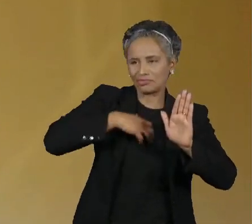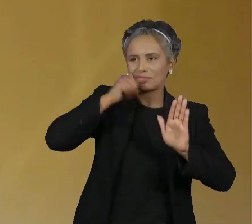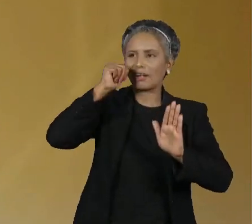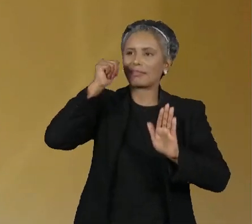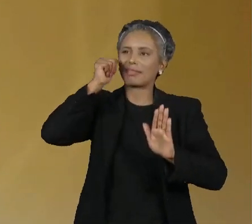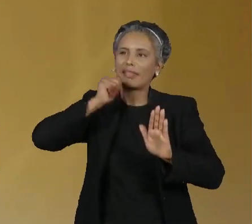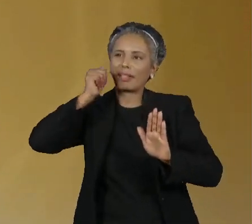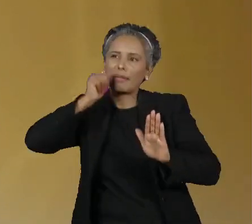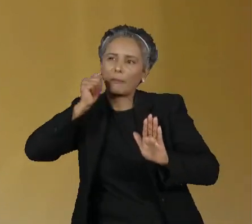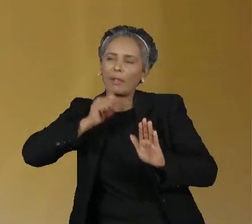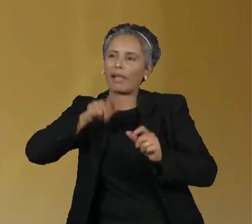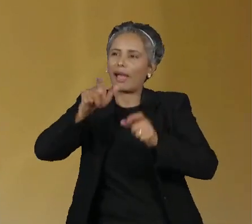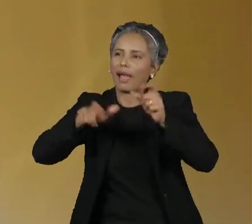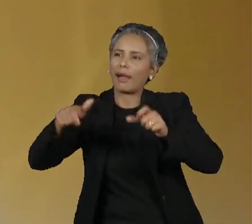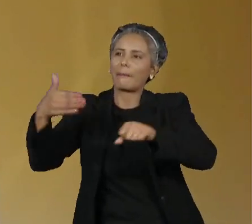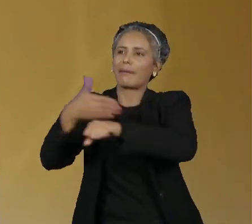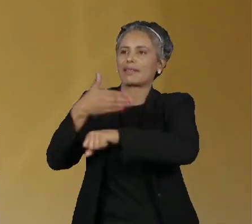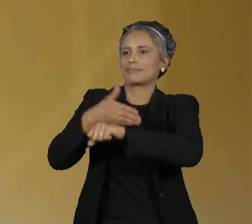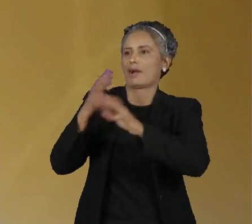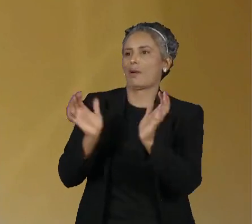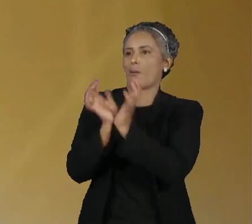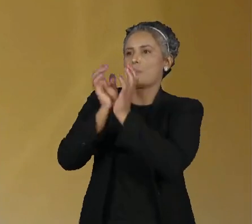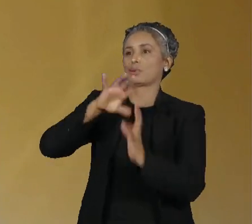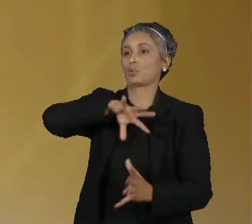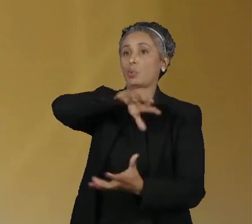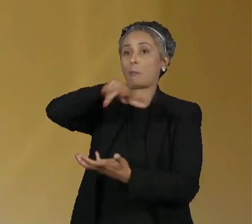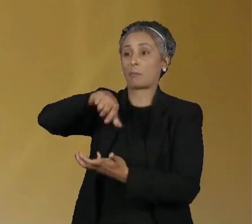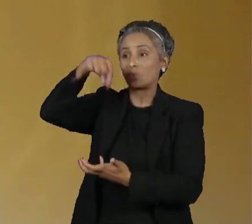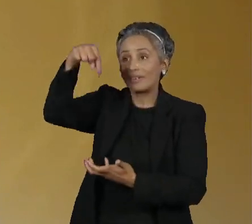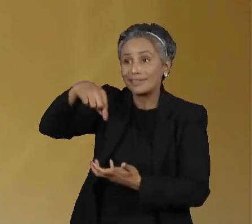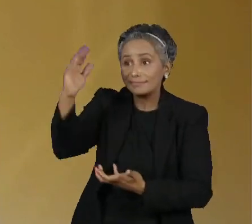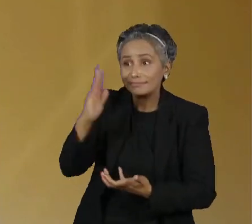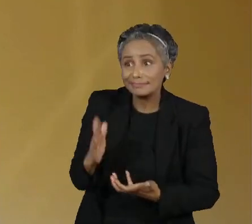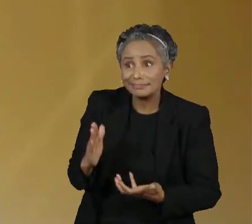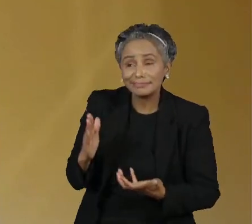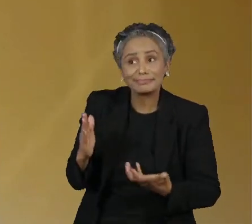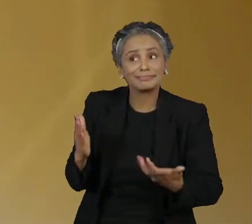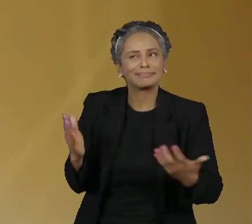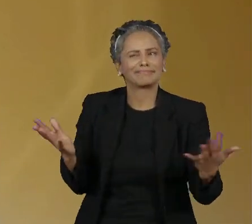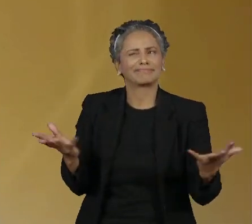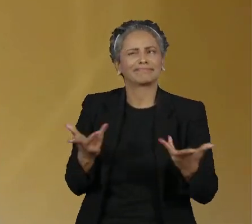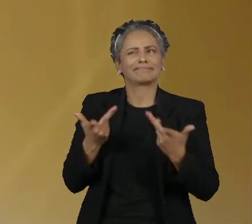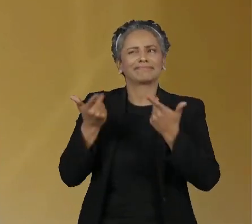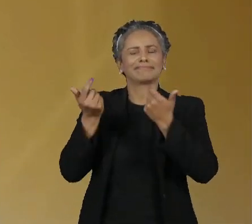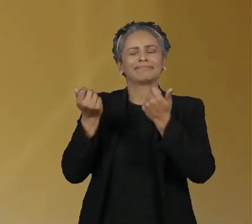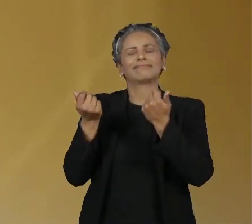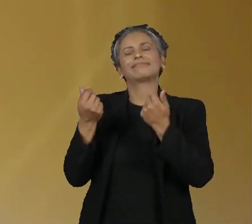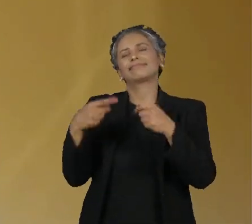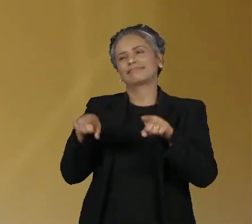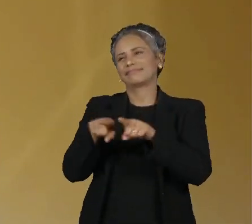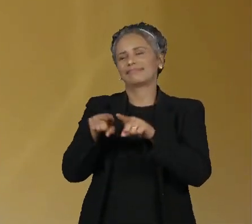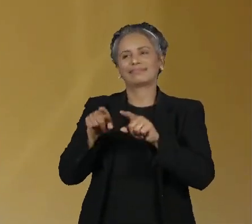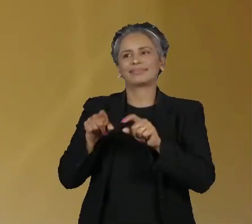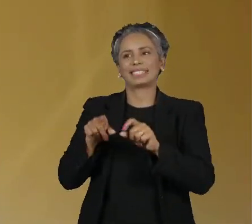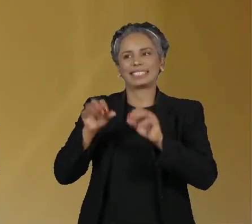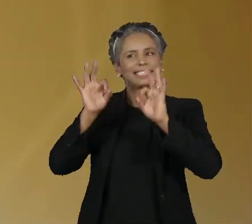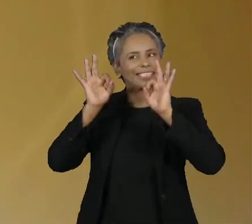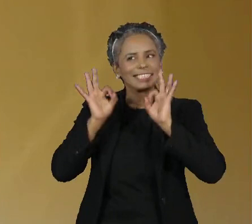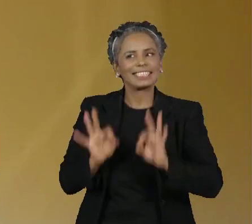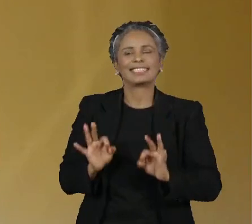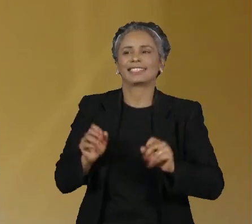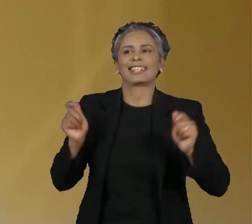e o evento da Copa do Mundo no nosso país. E, com certeza, se isso acontecer e se